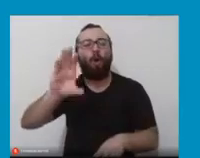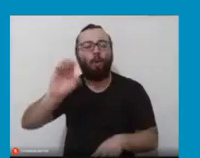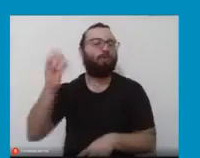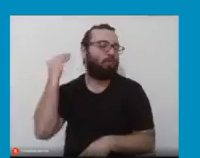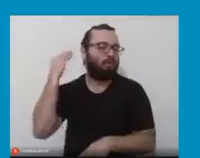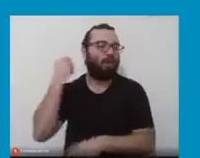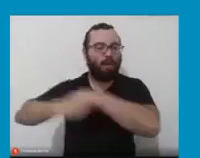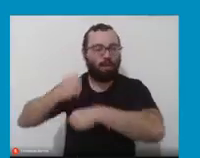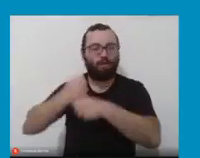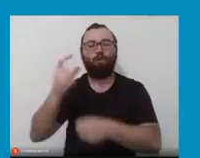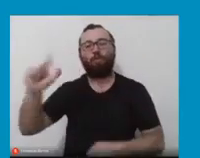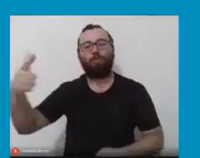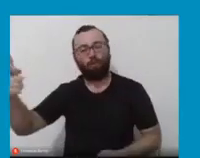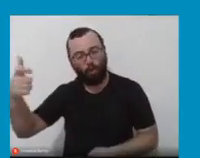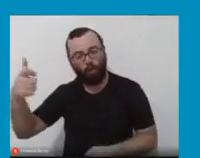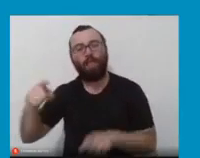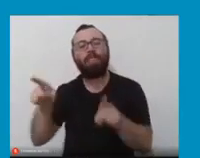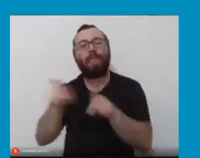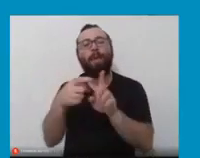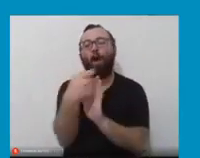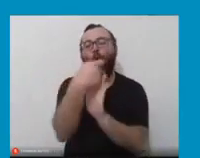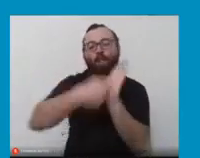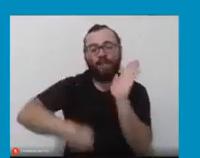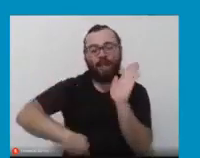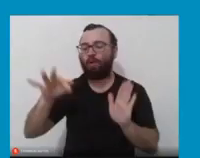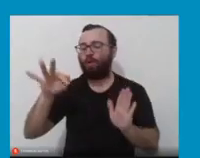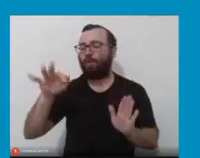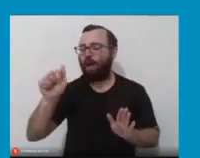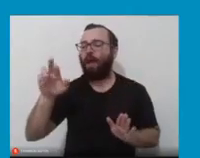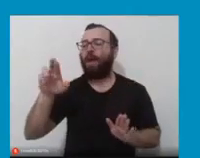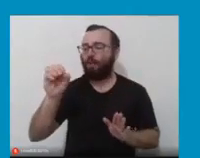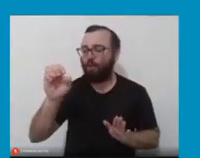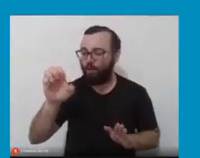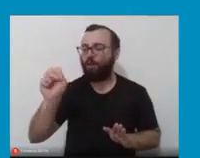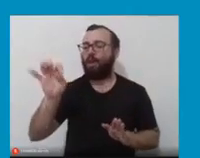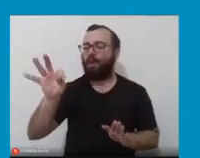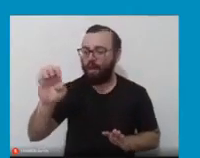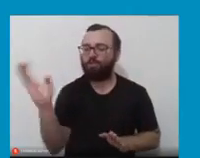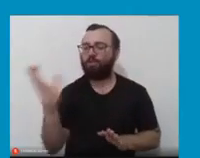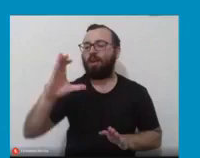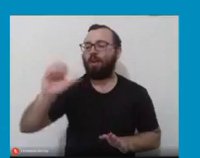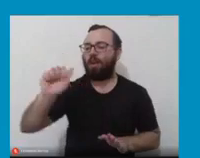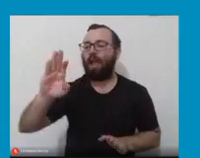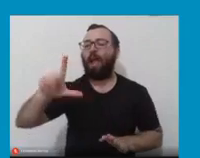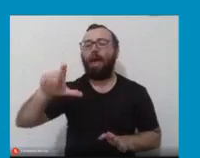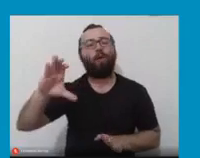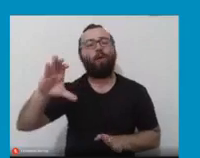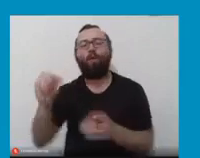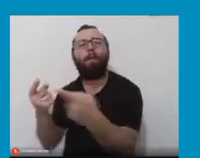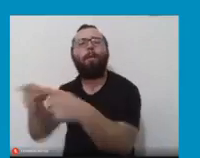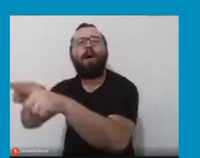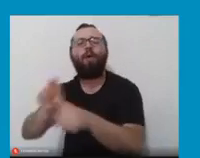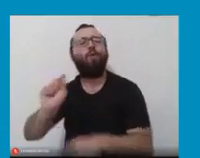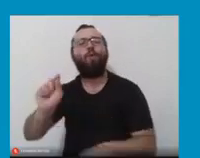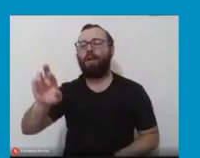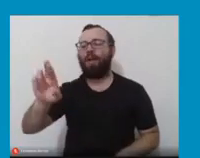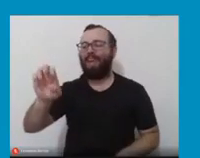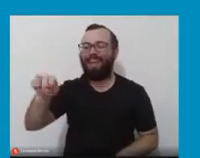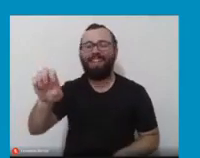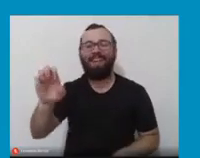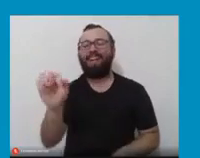2012, e o roteiro do filme Faroeste Caboclo, em parceria com René Sampaio, de